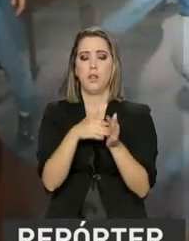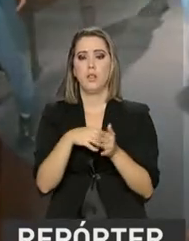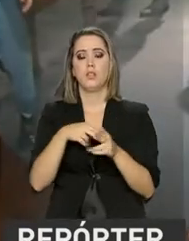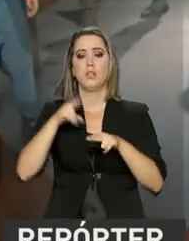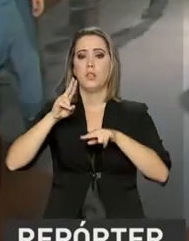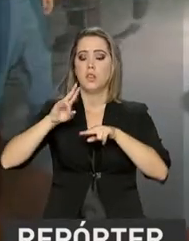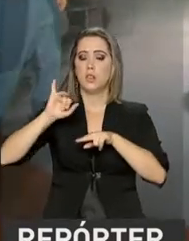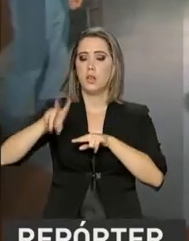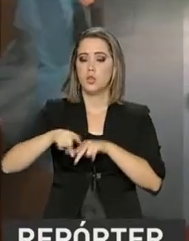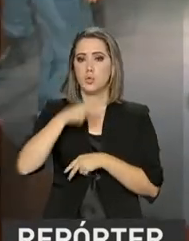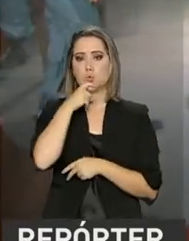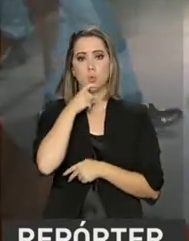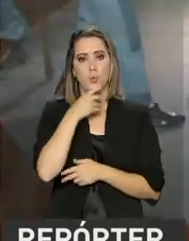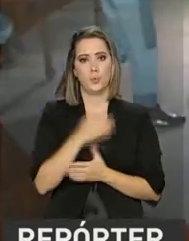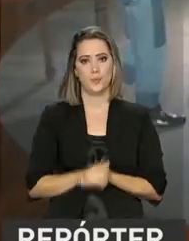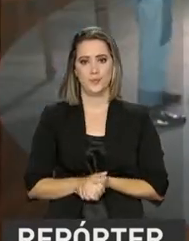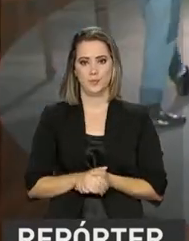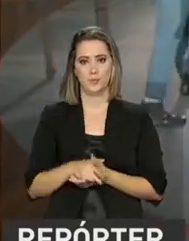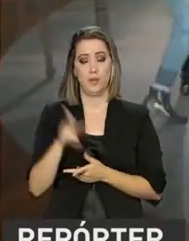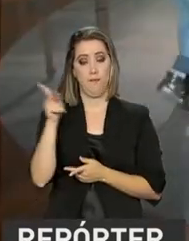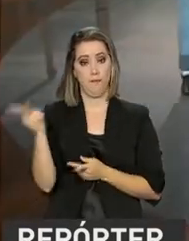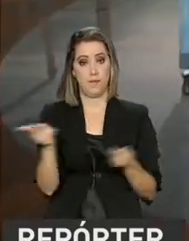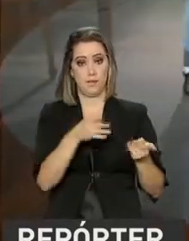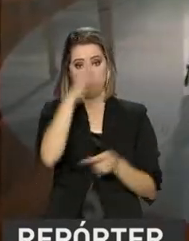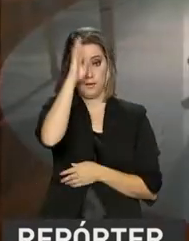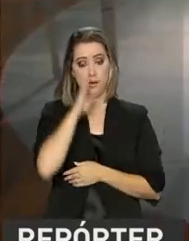A visitação é de graça.